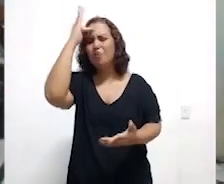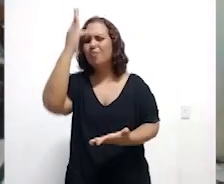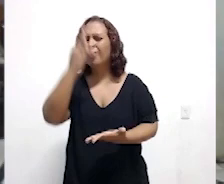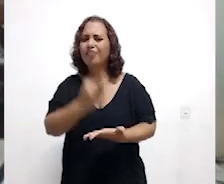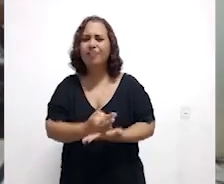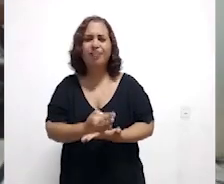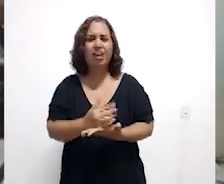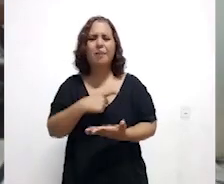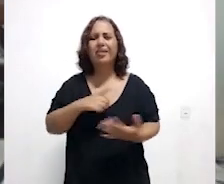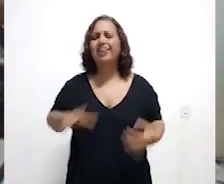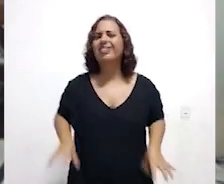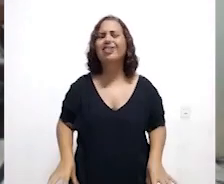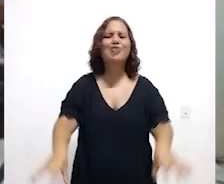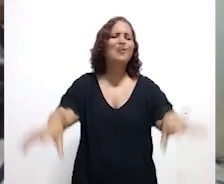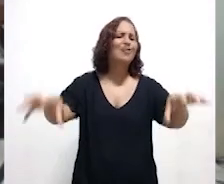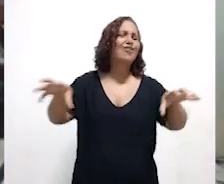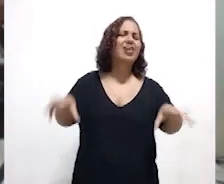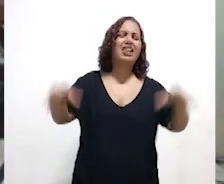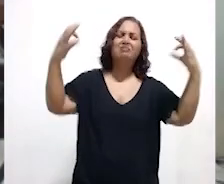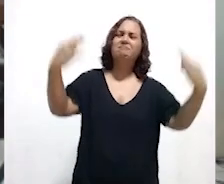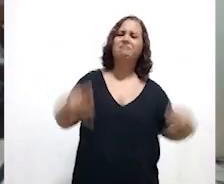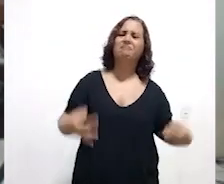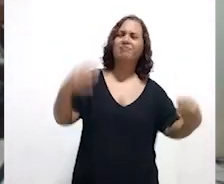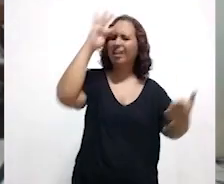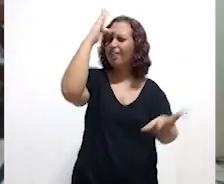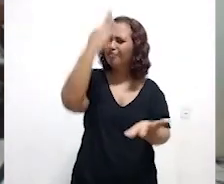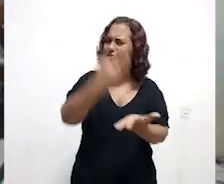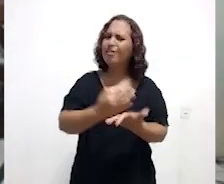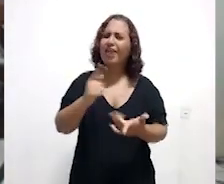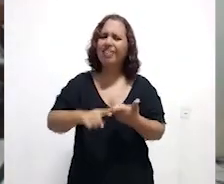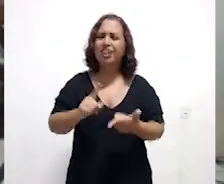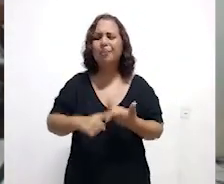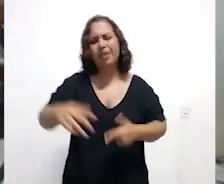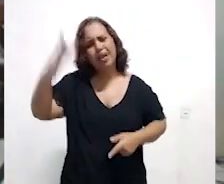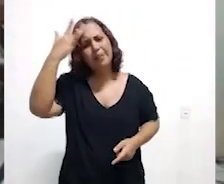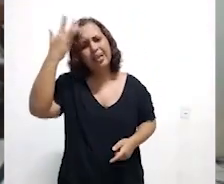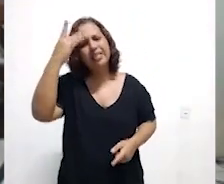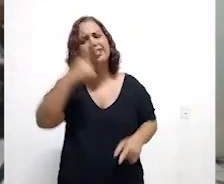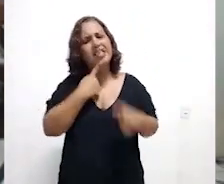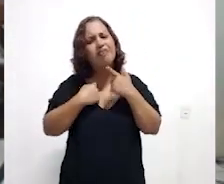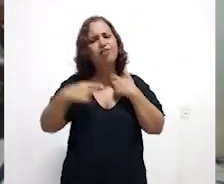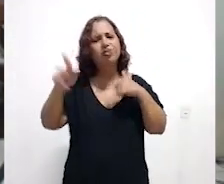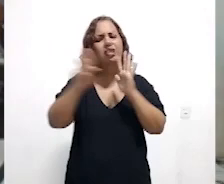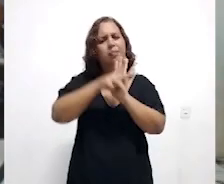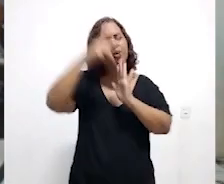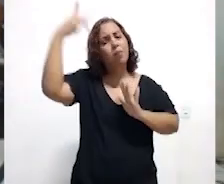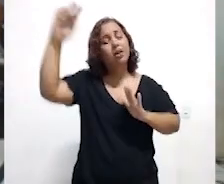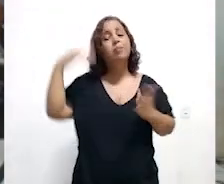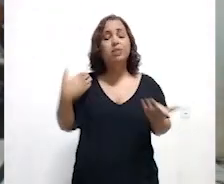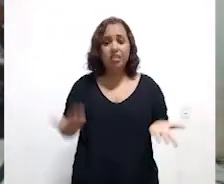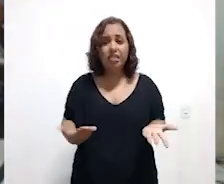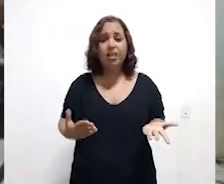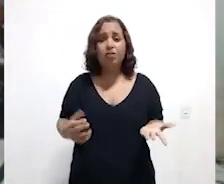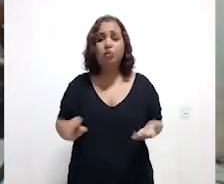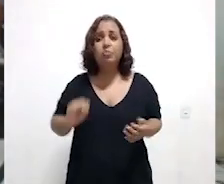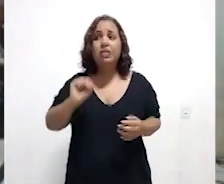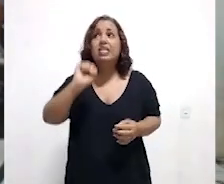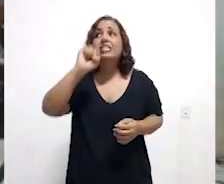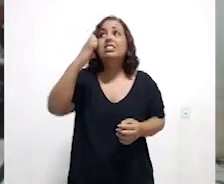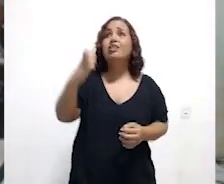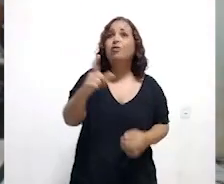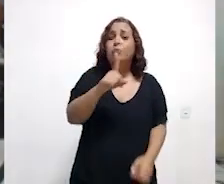reino. Fé também para se submeter à vontade de Deus, ainda que seja o silêncio no